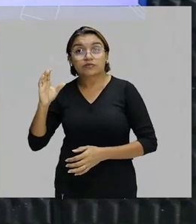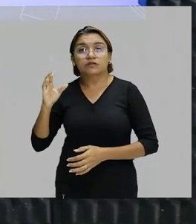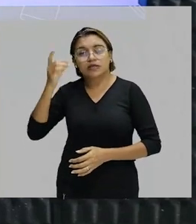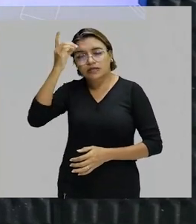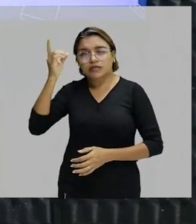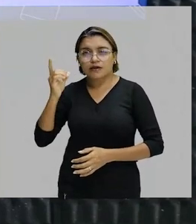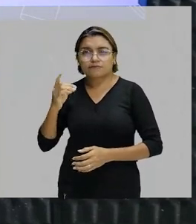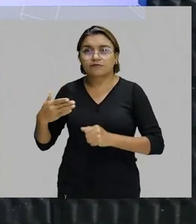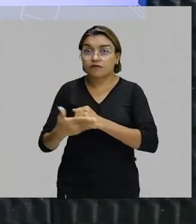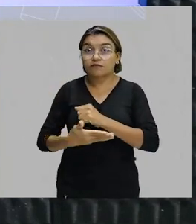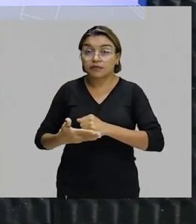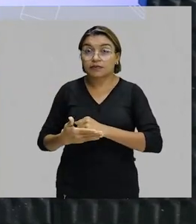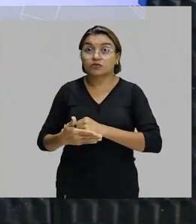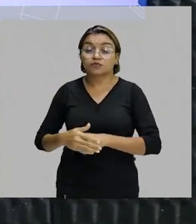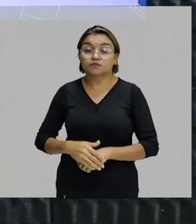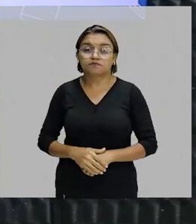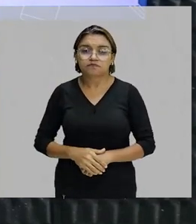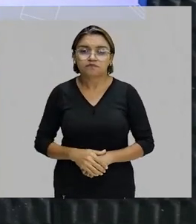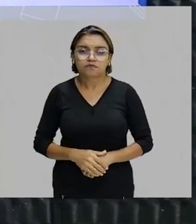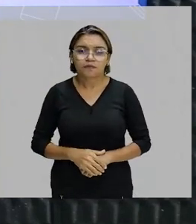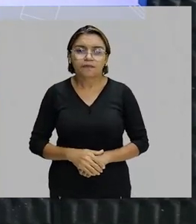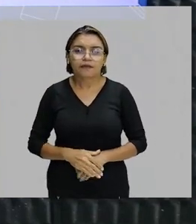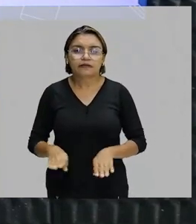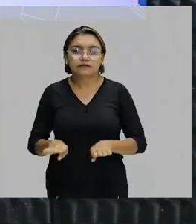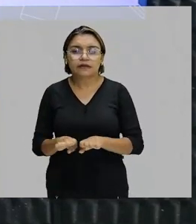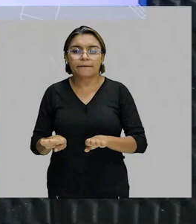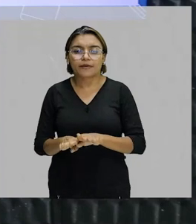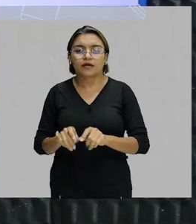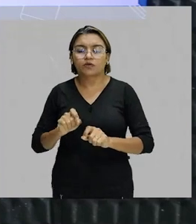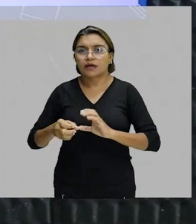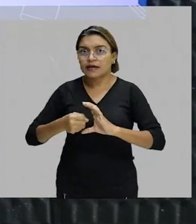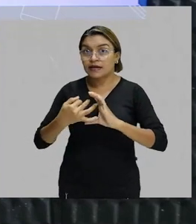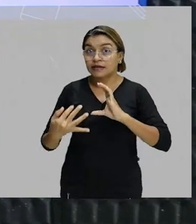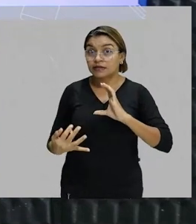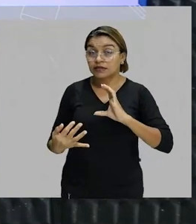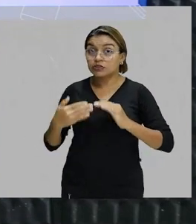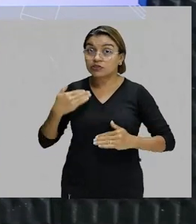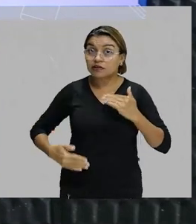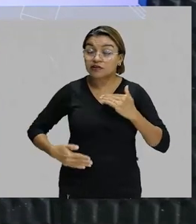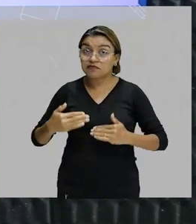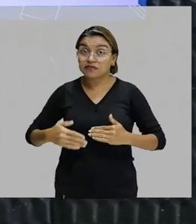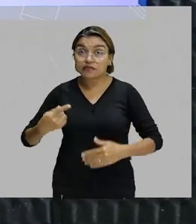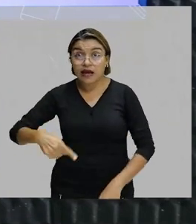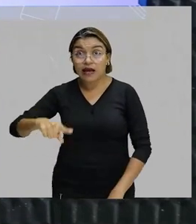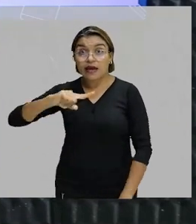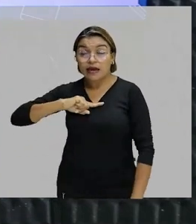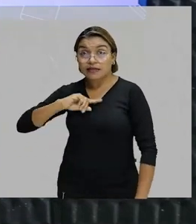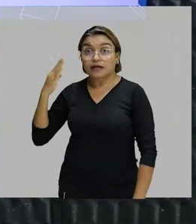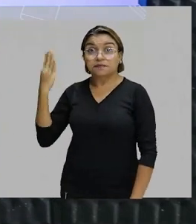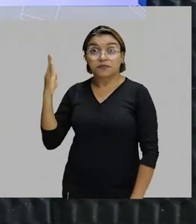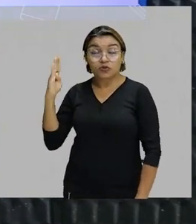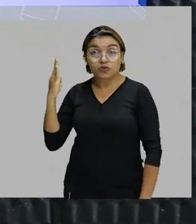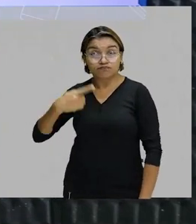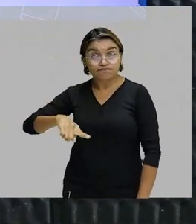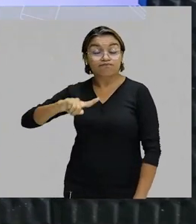racismo segundo tópico características físicas herdadas biologicamente passaram nessas teorias